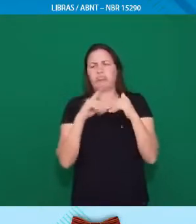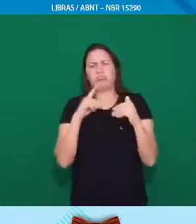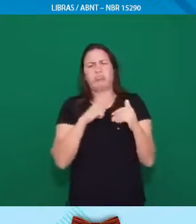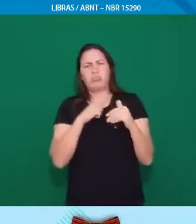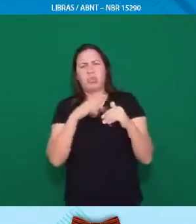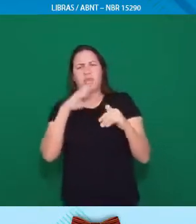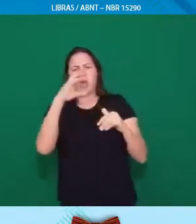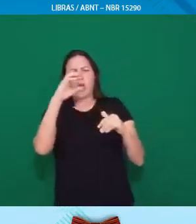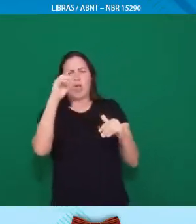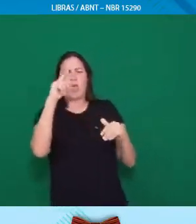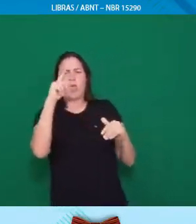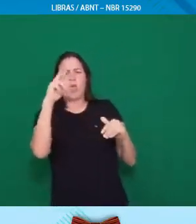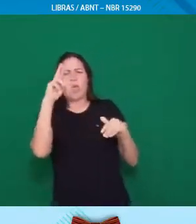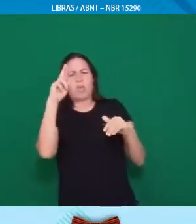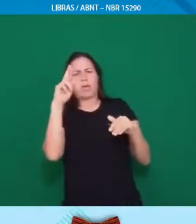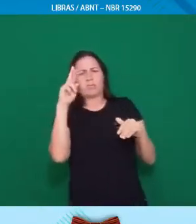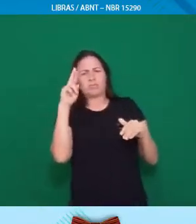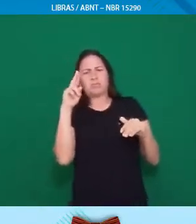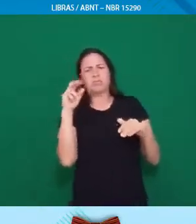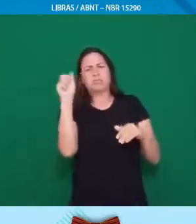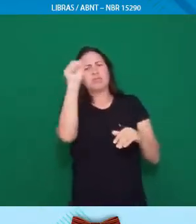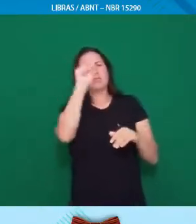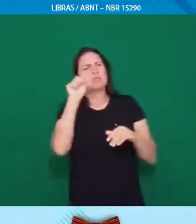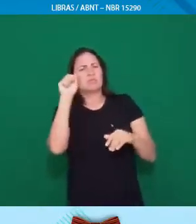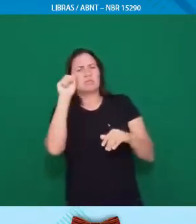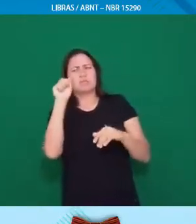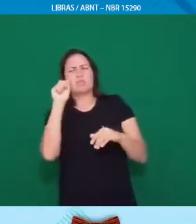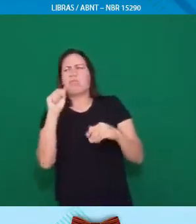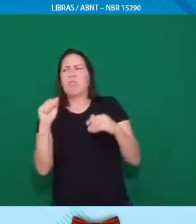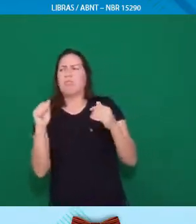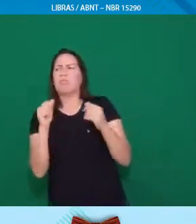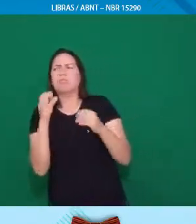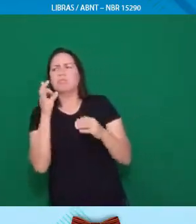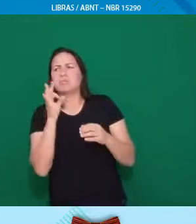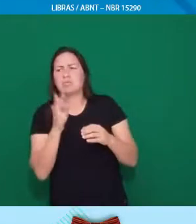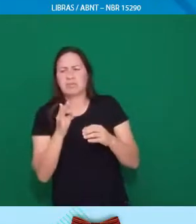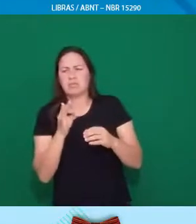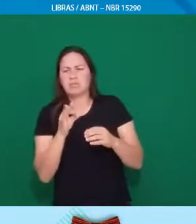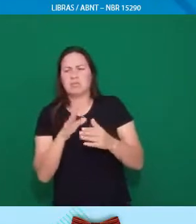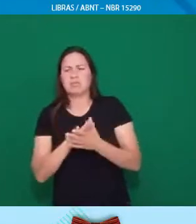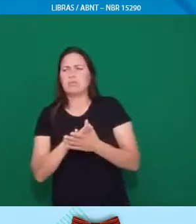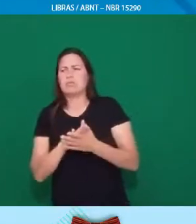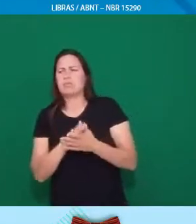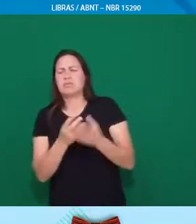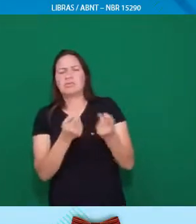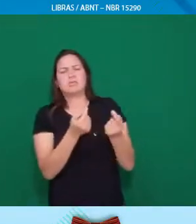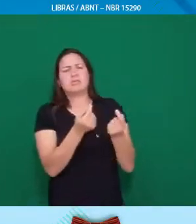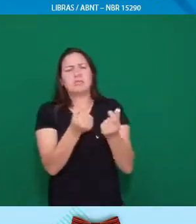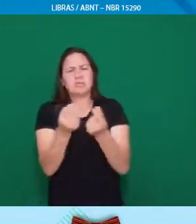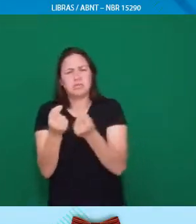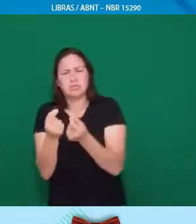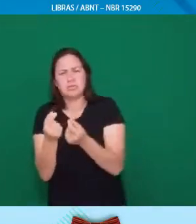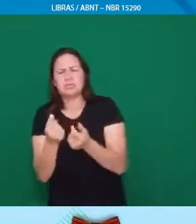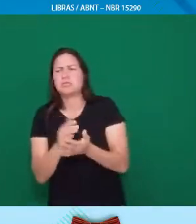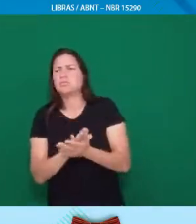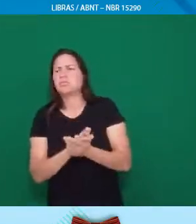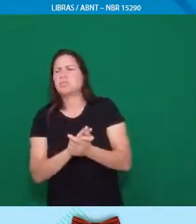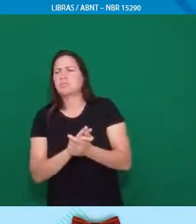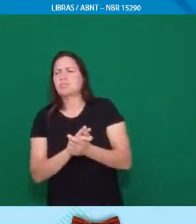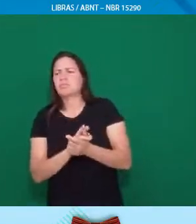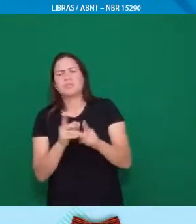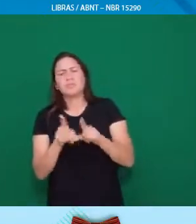verdade é um meio da gente se a social mas socialmente correta não é tão capitalista tão